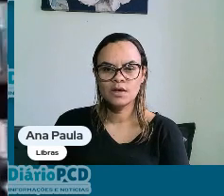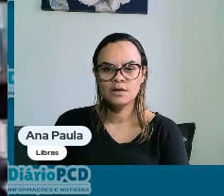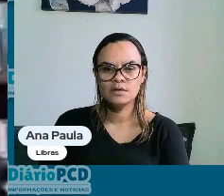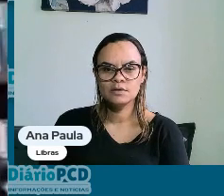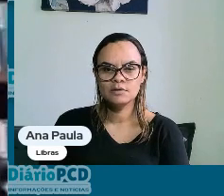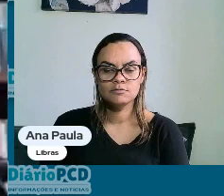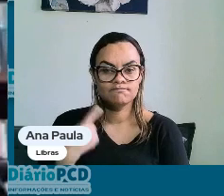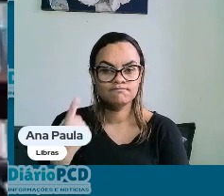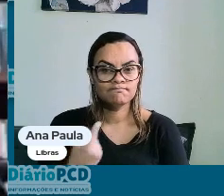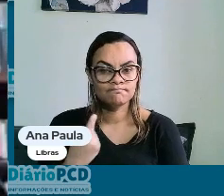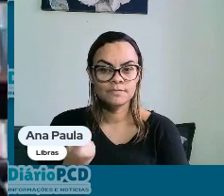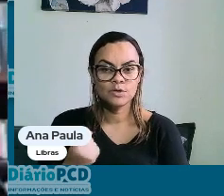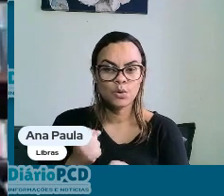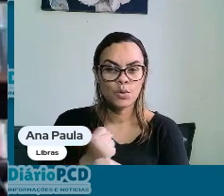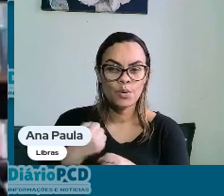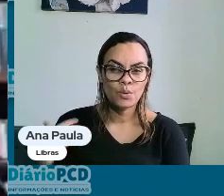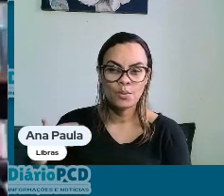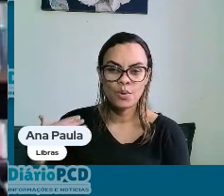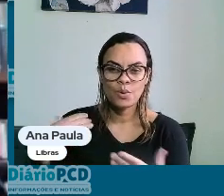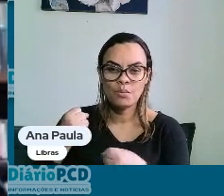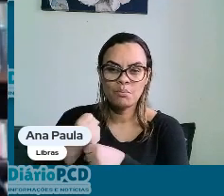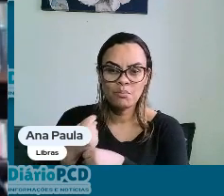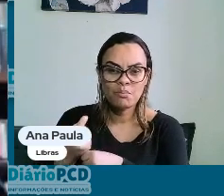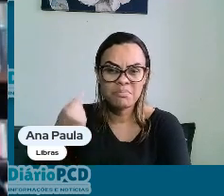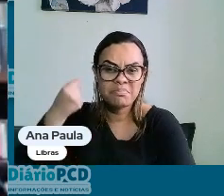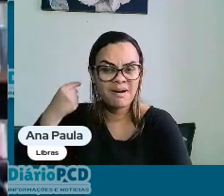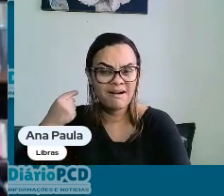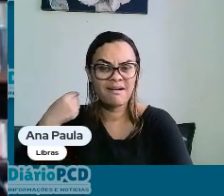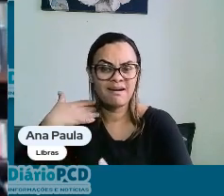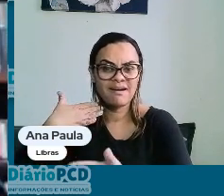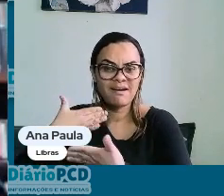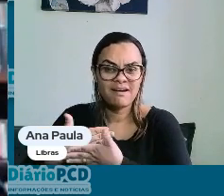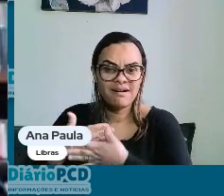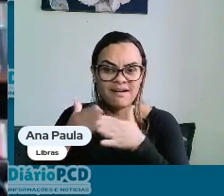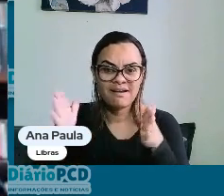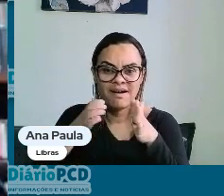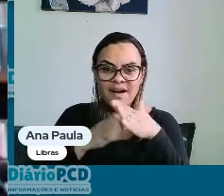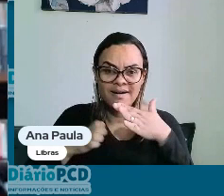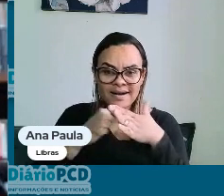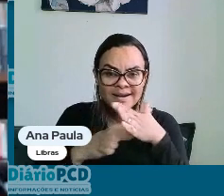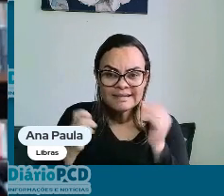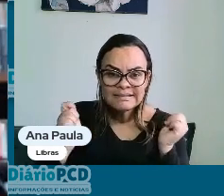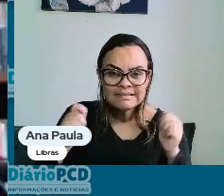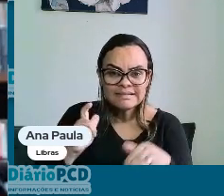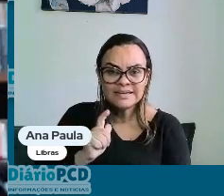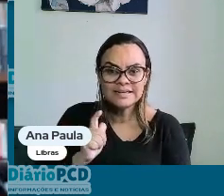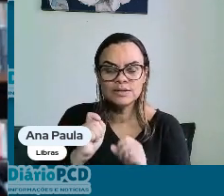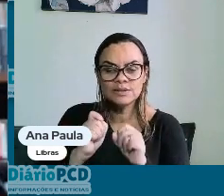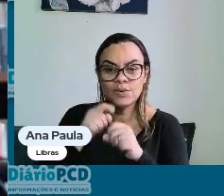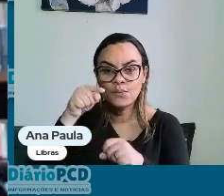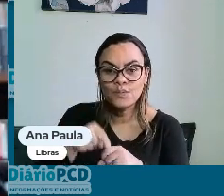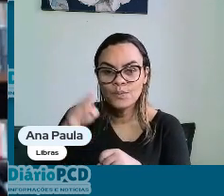nós levamos anos atrás para abrir uma empresa no